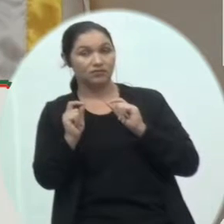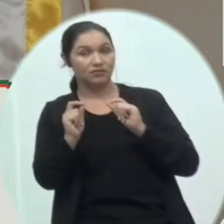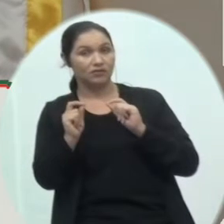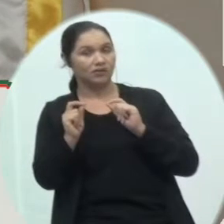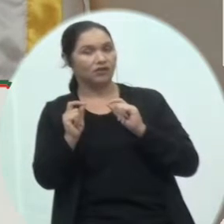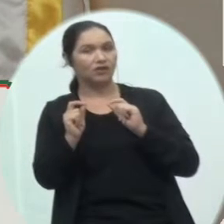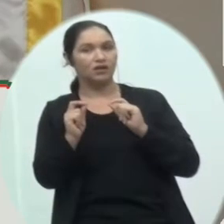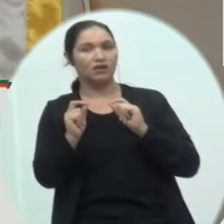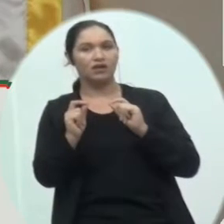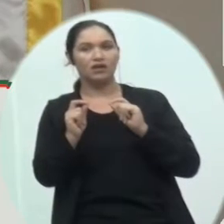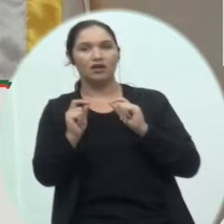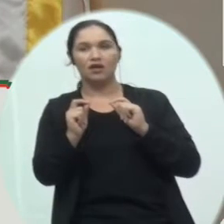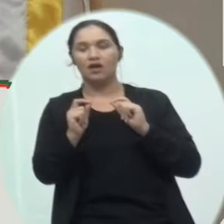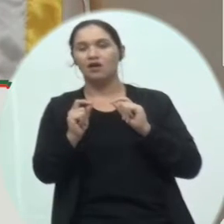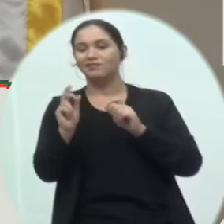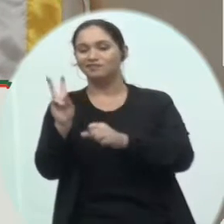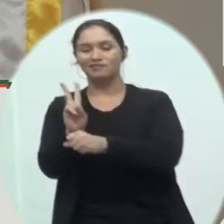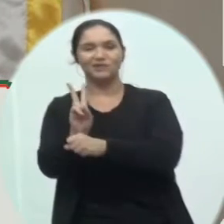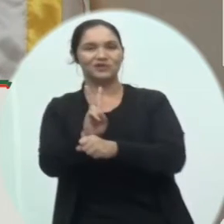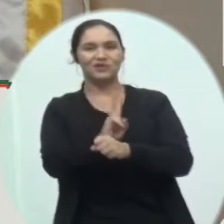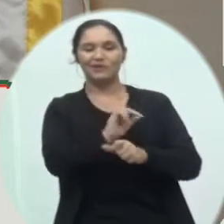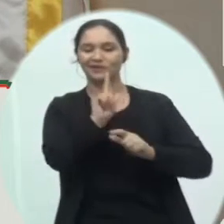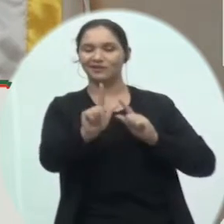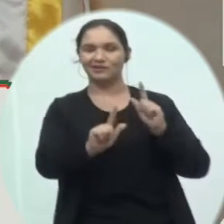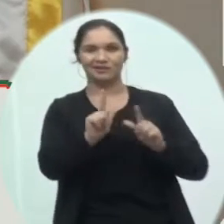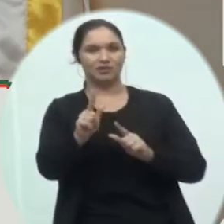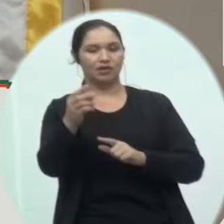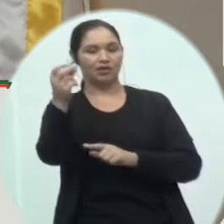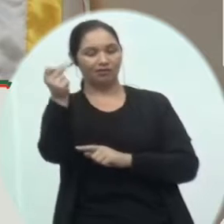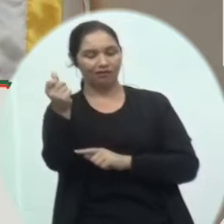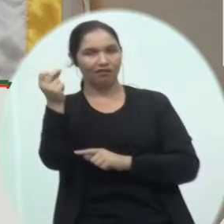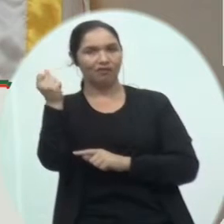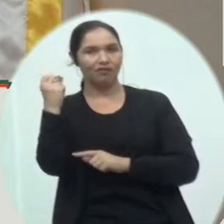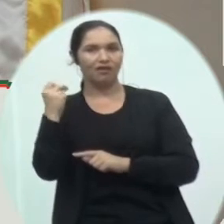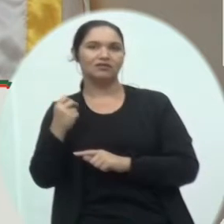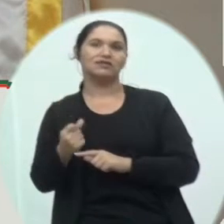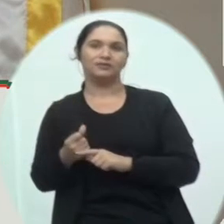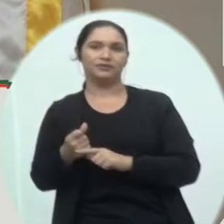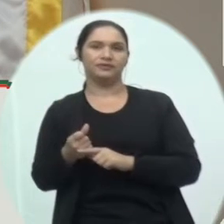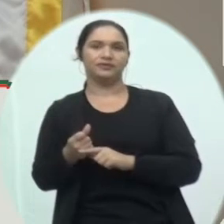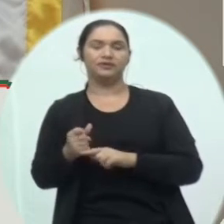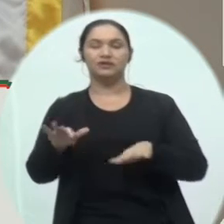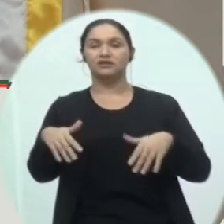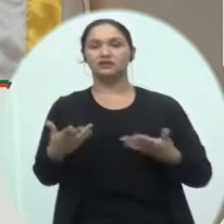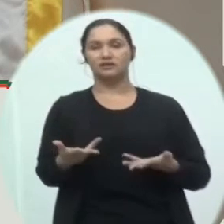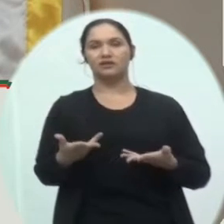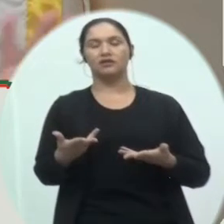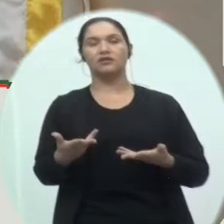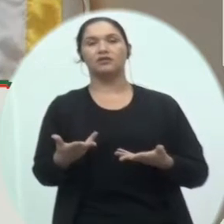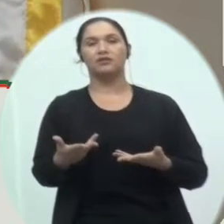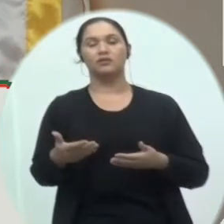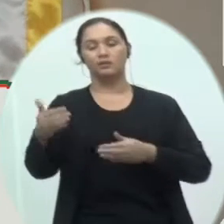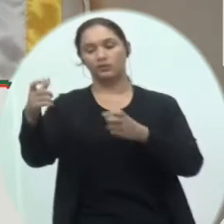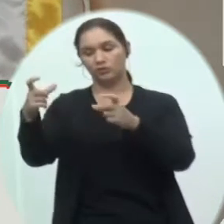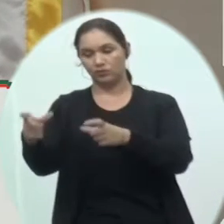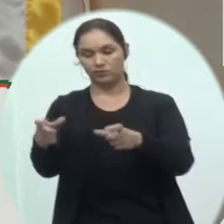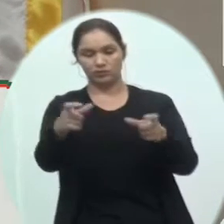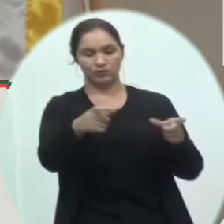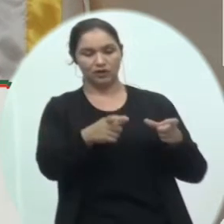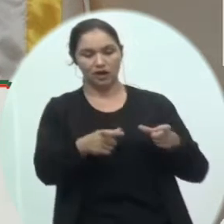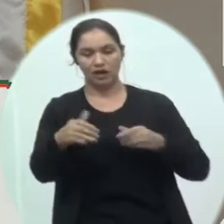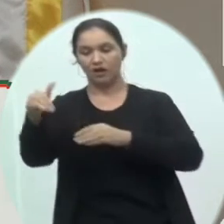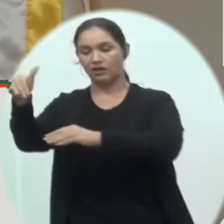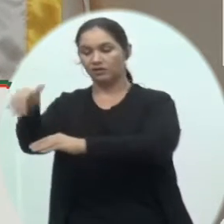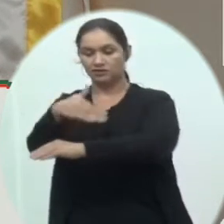se acompanha um patrulhamento e colocação de material há muito tempo em algumas ruas da nossa cidade. Onde vai ser pavimentado, claro que o tratamento,